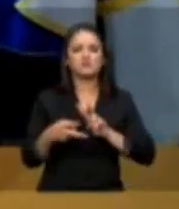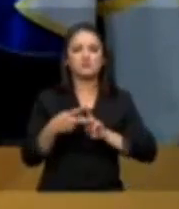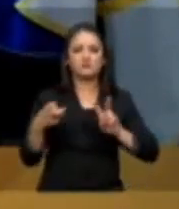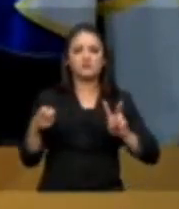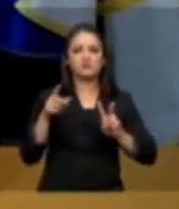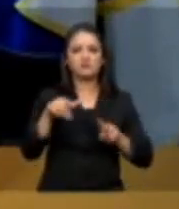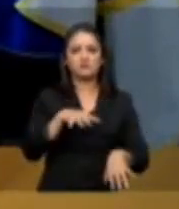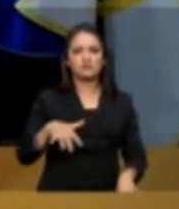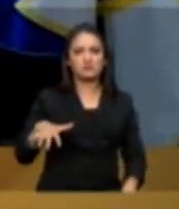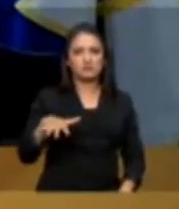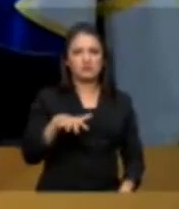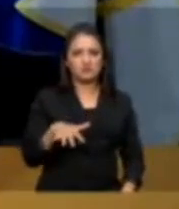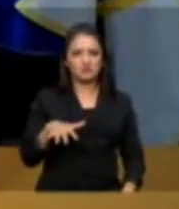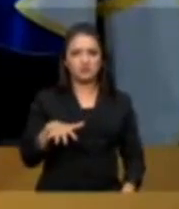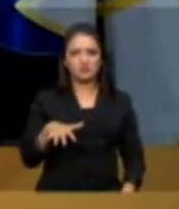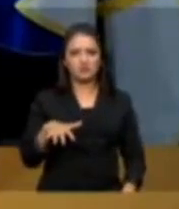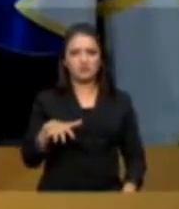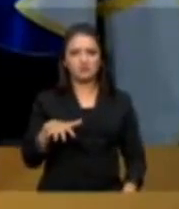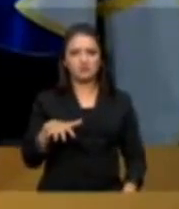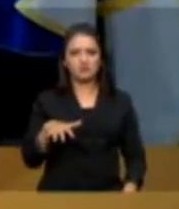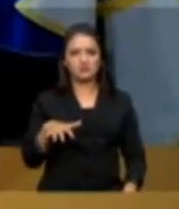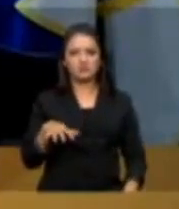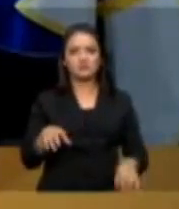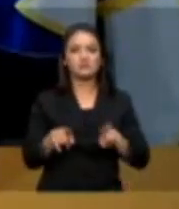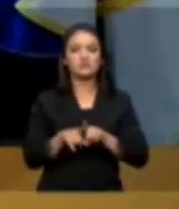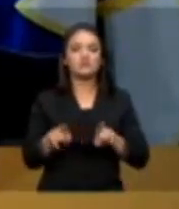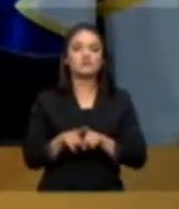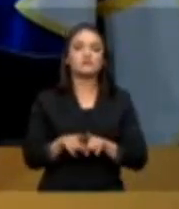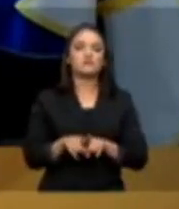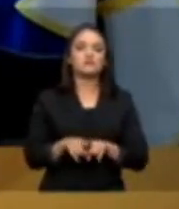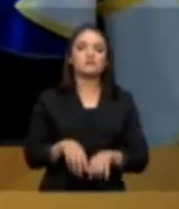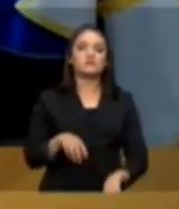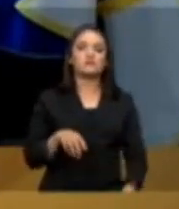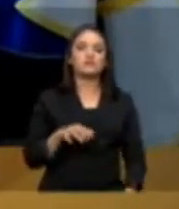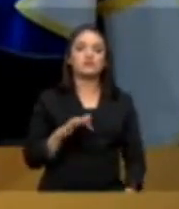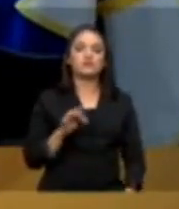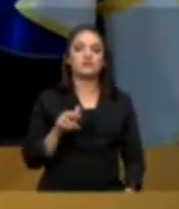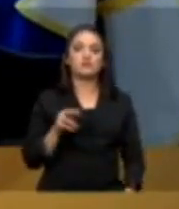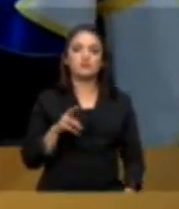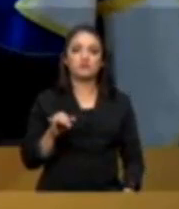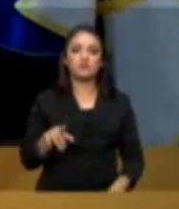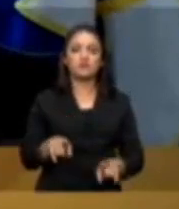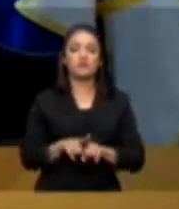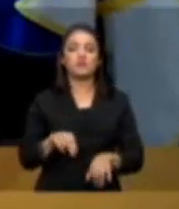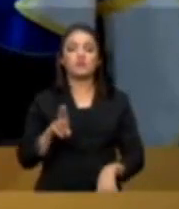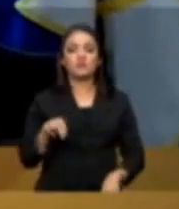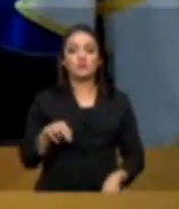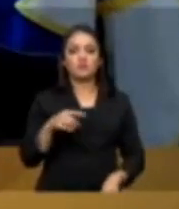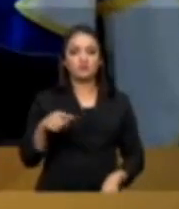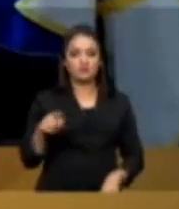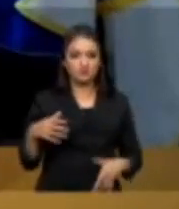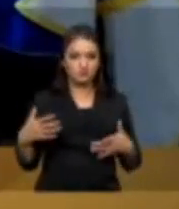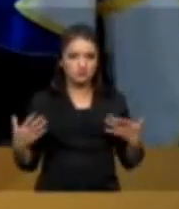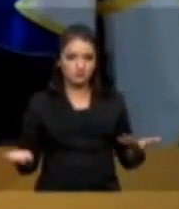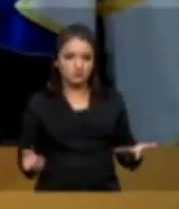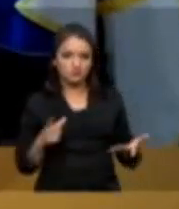etnia Xoclen, também contra a Fundação Nacional do Índio, FUNAI, e a União. No bojo